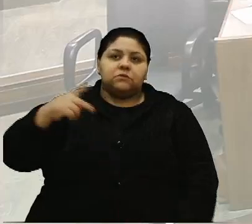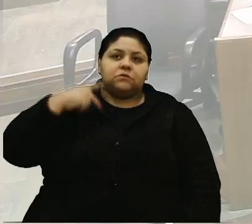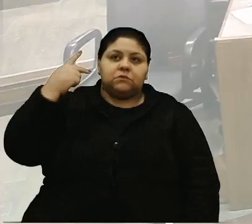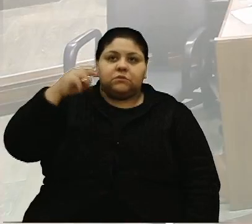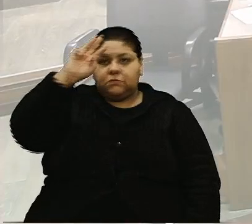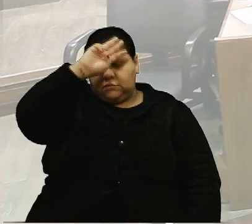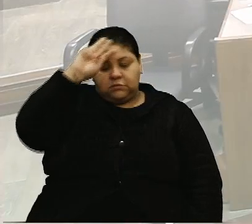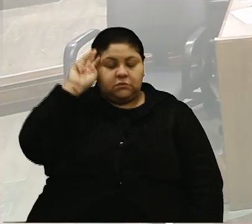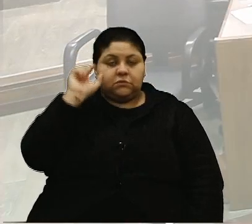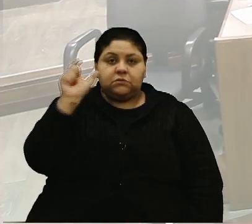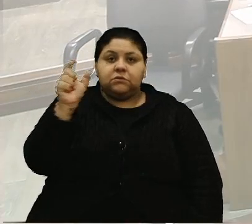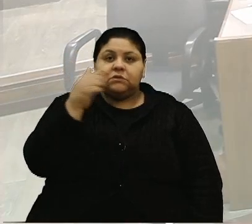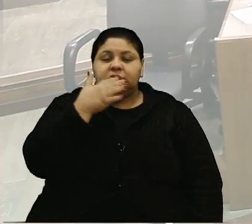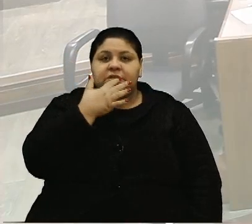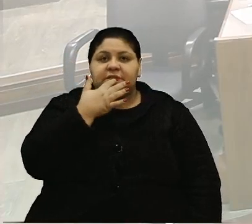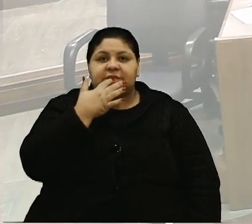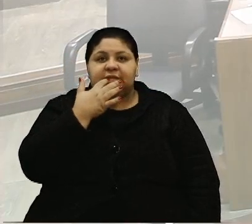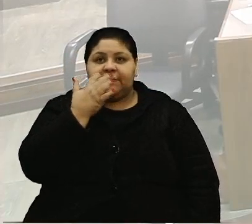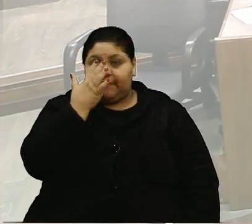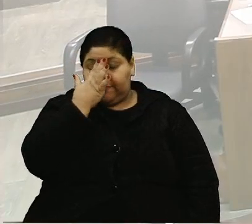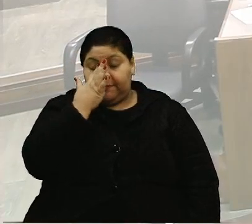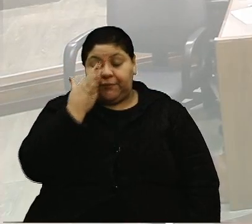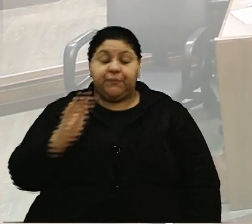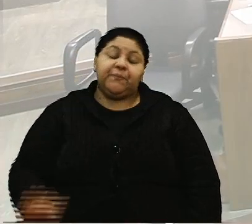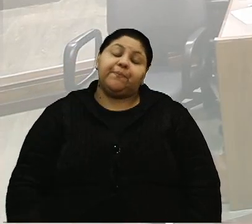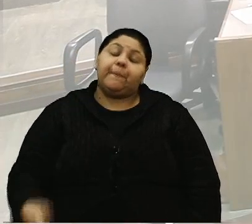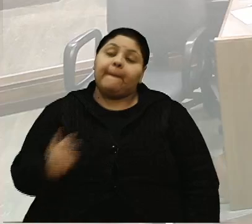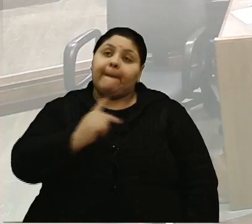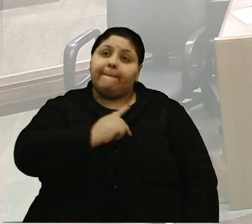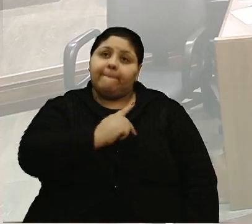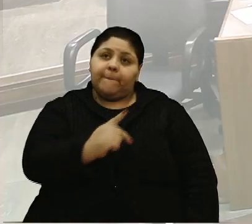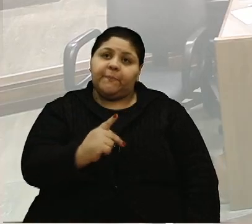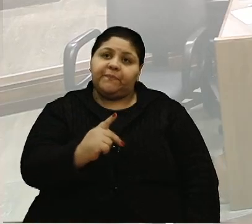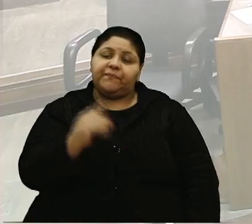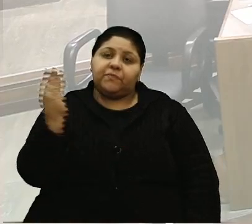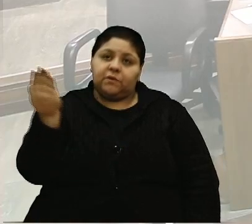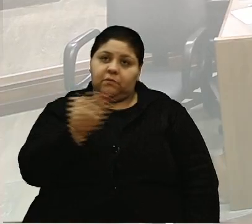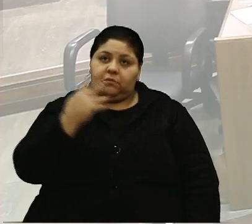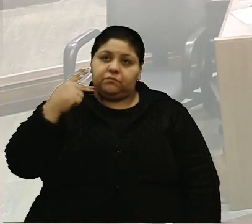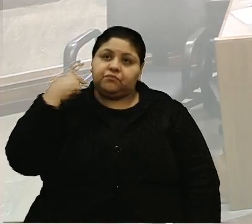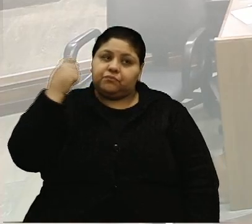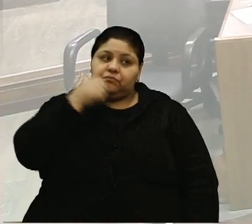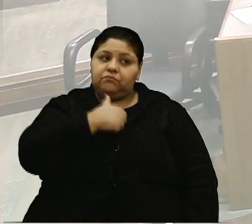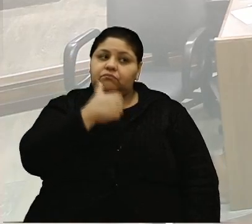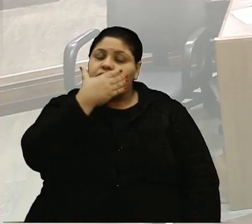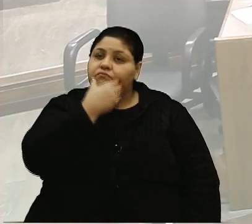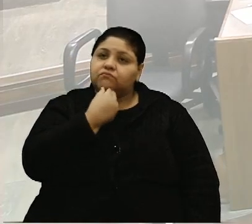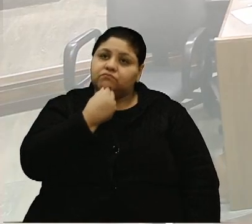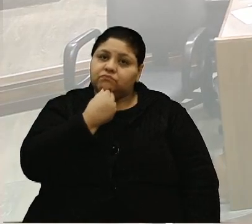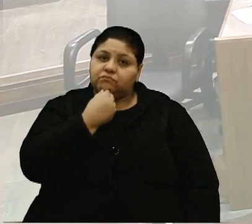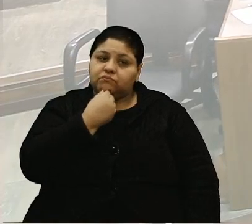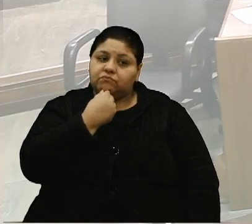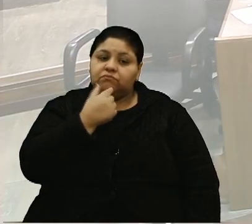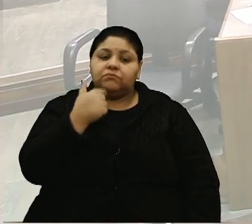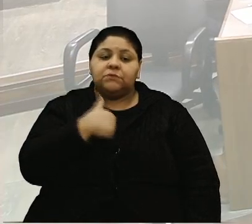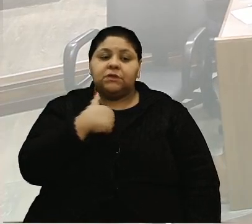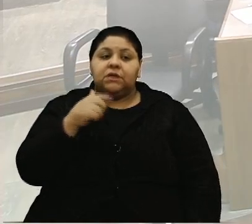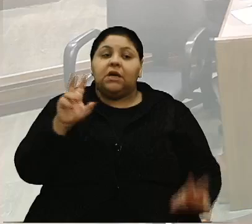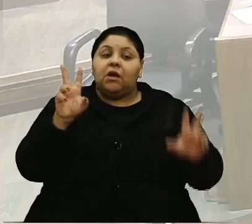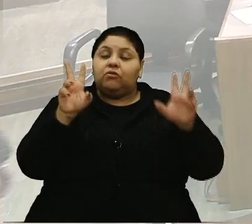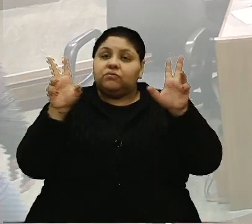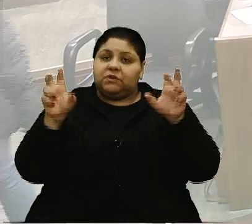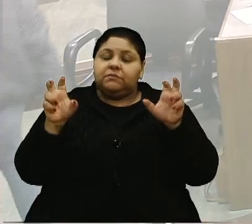Fiuza, com a palavra. Pois não, senhora presidente, senhoras e senhores vereadores. É um